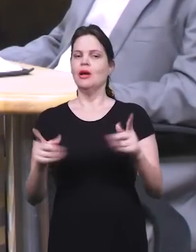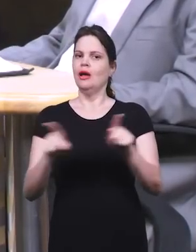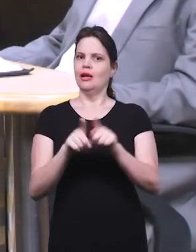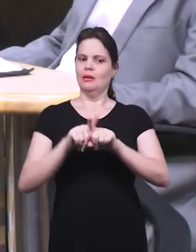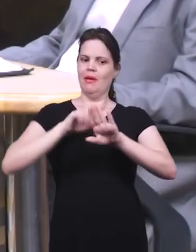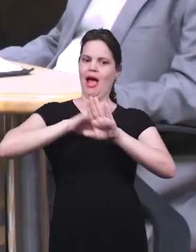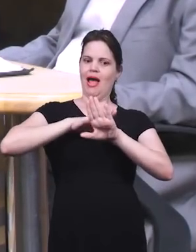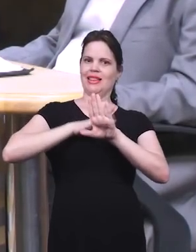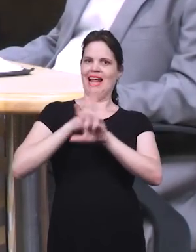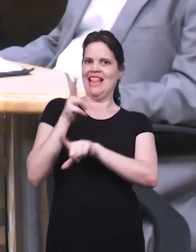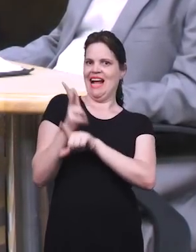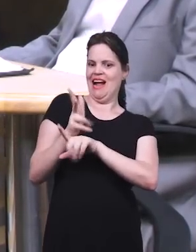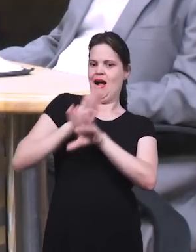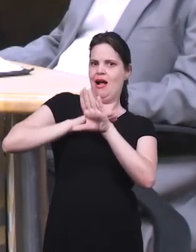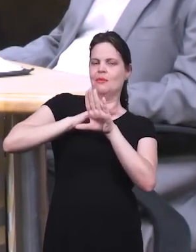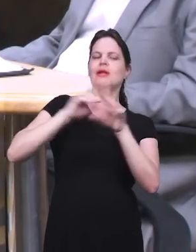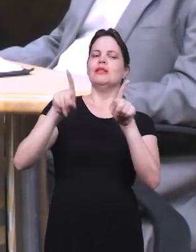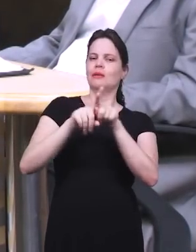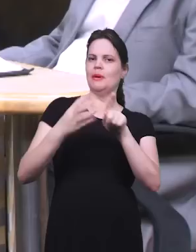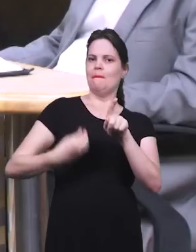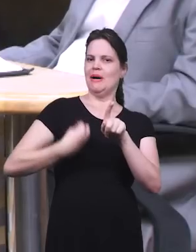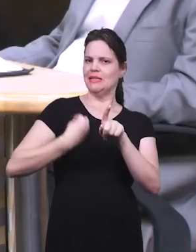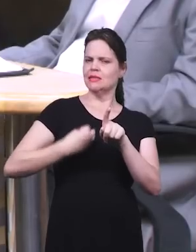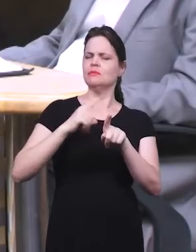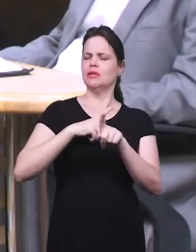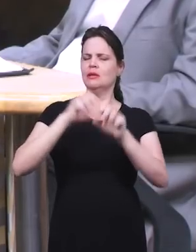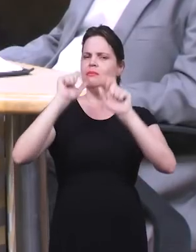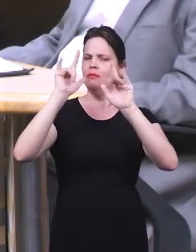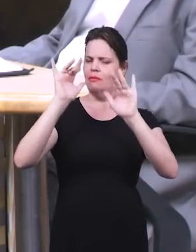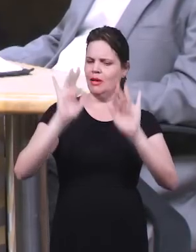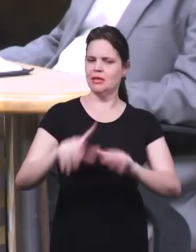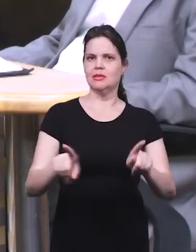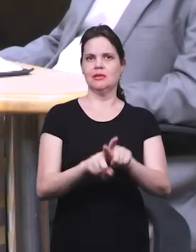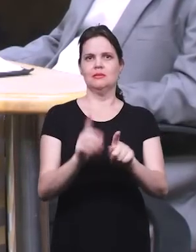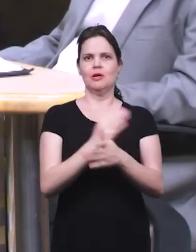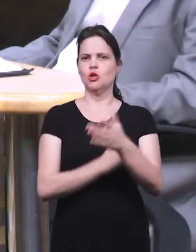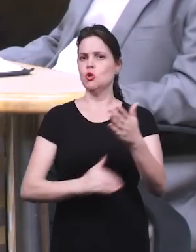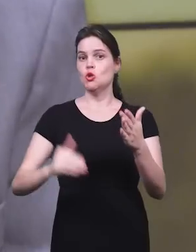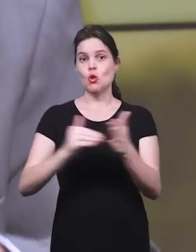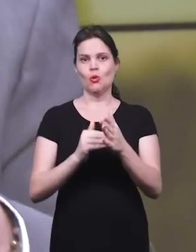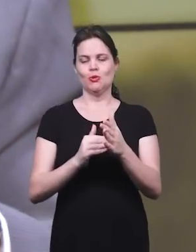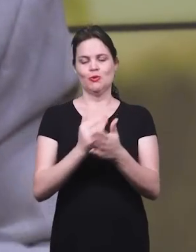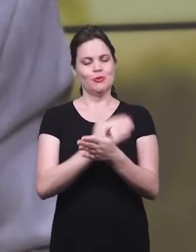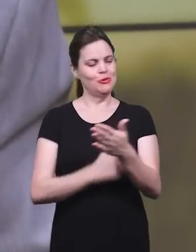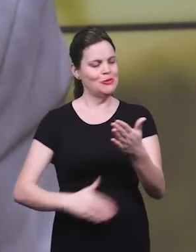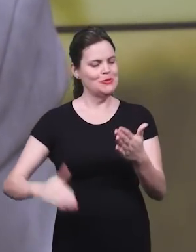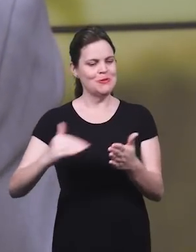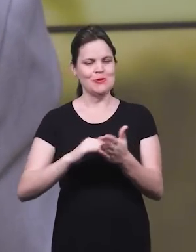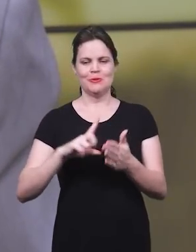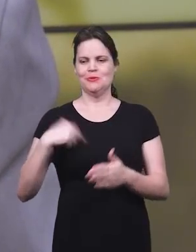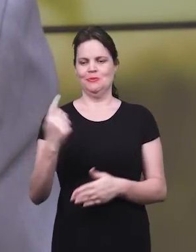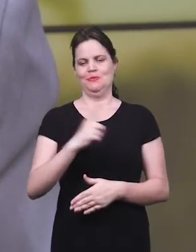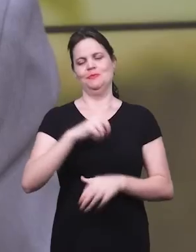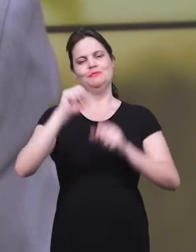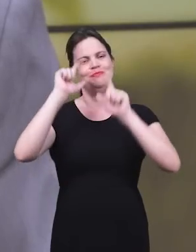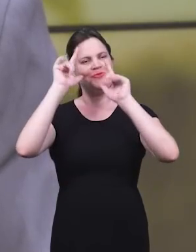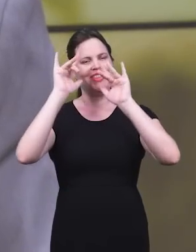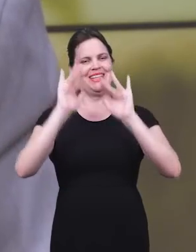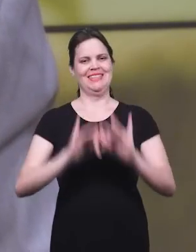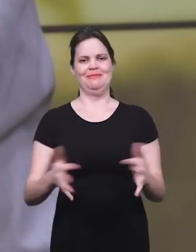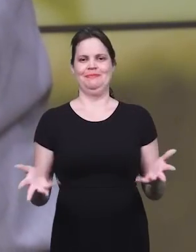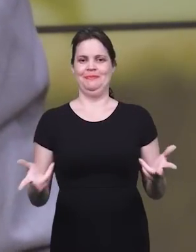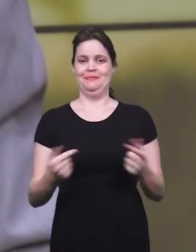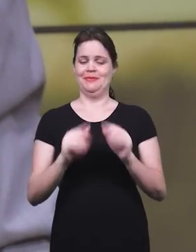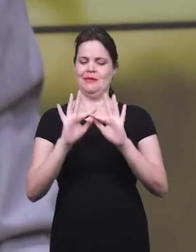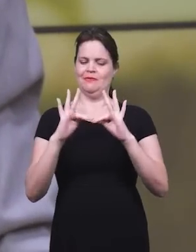da câmera, fora uma equipe que está por trás da câmera aqui, que também participa desse momento. Ou seja, somos todos alcançados por